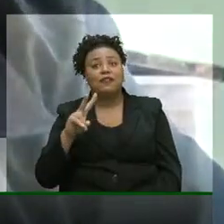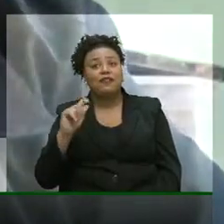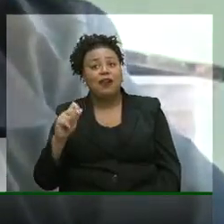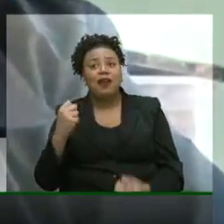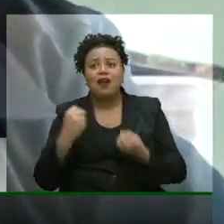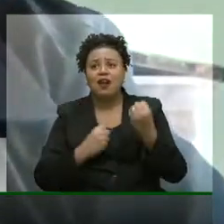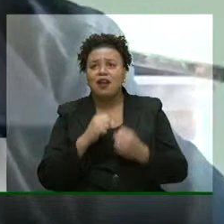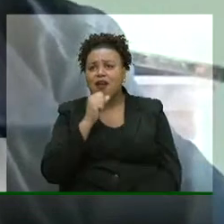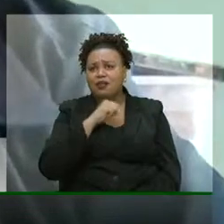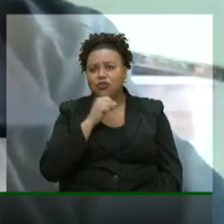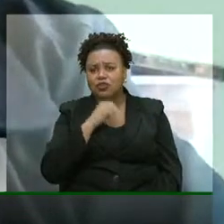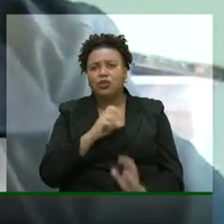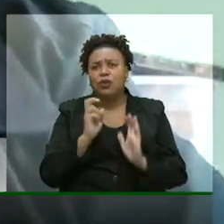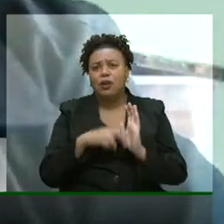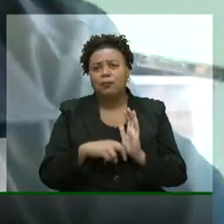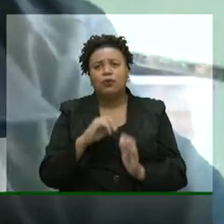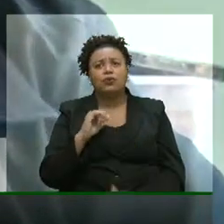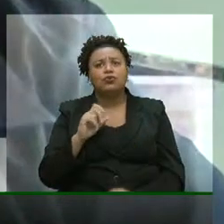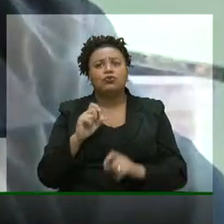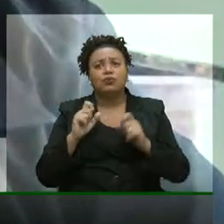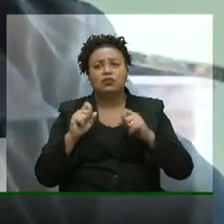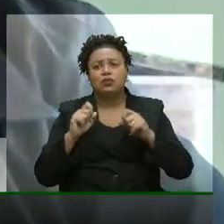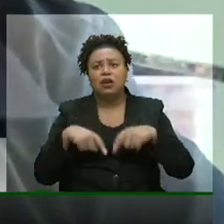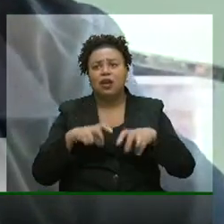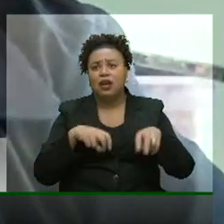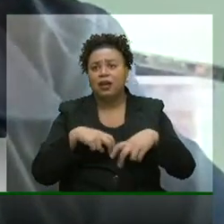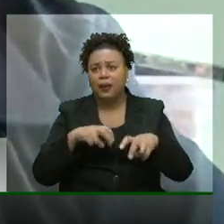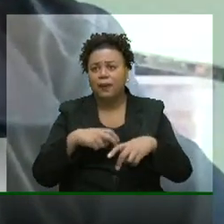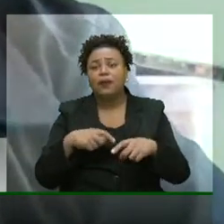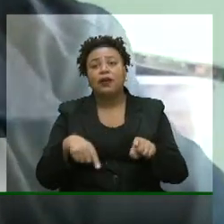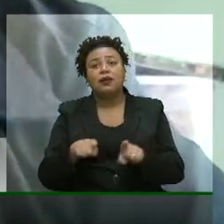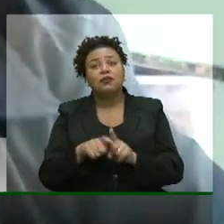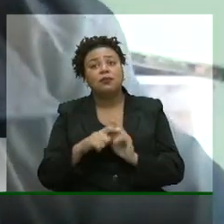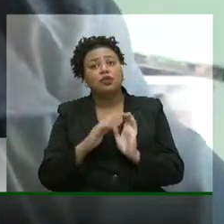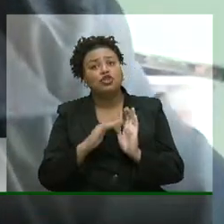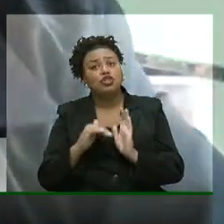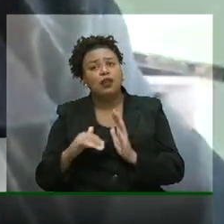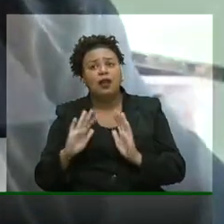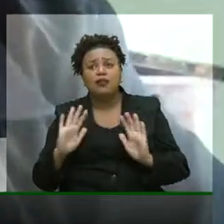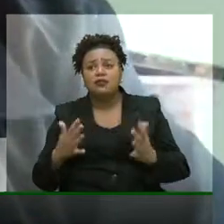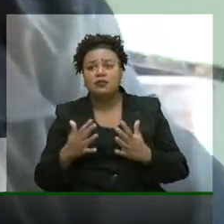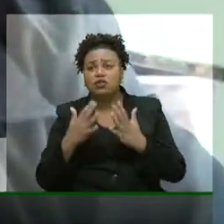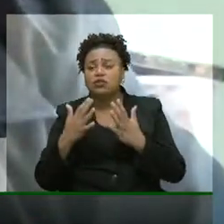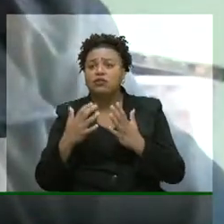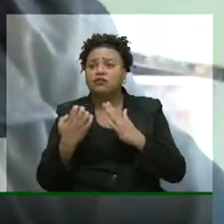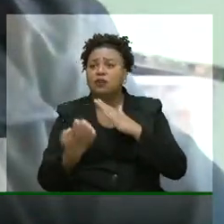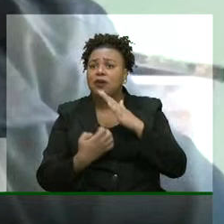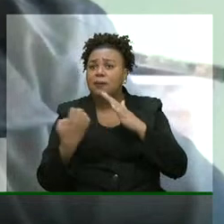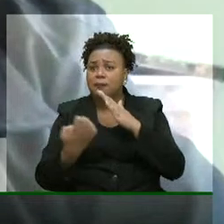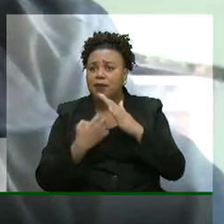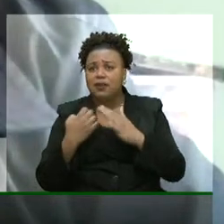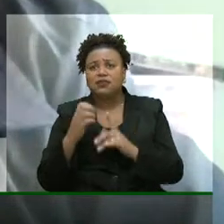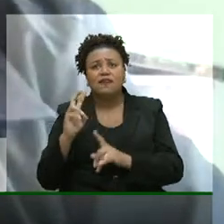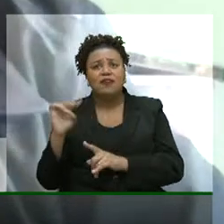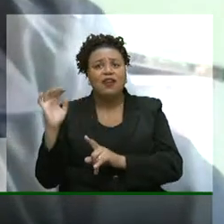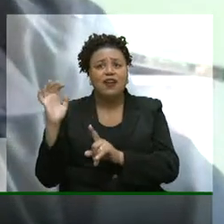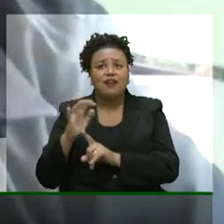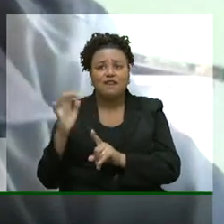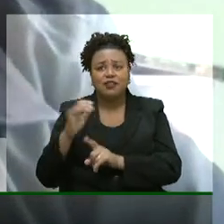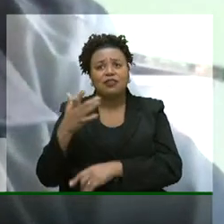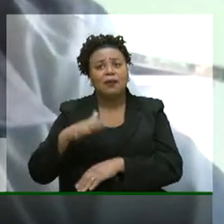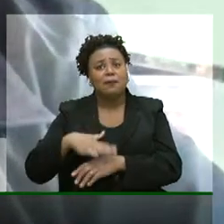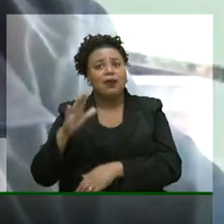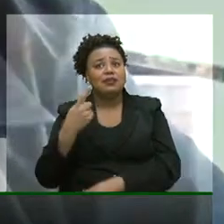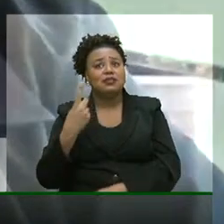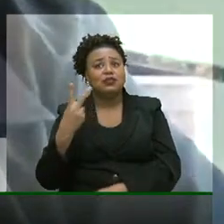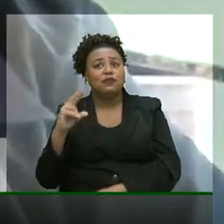antigo, tributar insumo agrícola e tirar incentivo para as pequenas empresas, que afetaria mais de